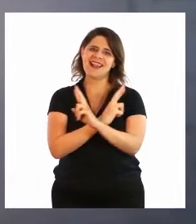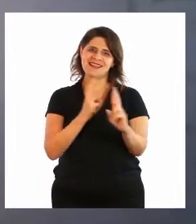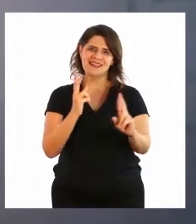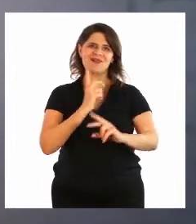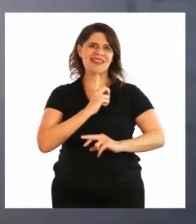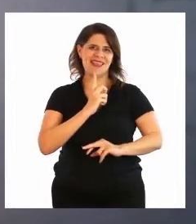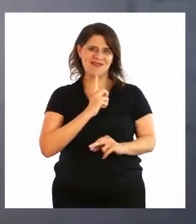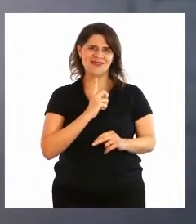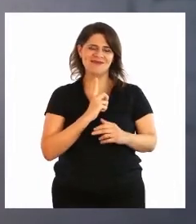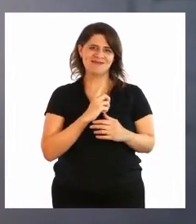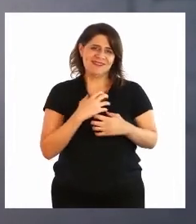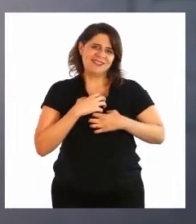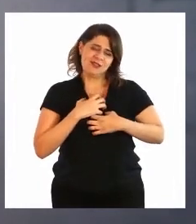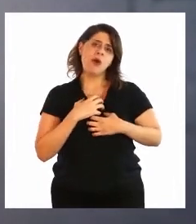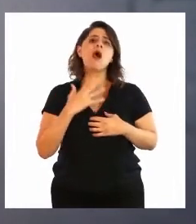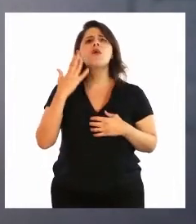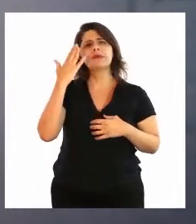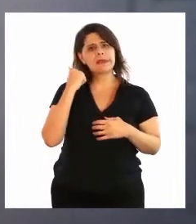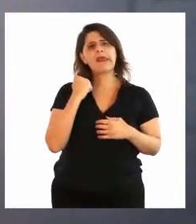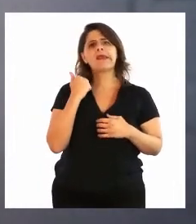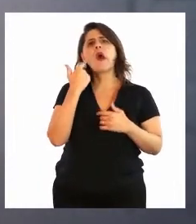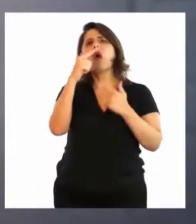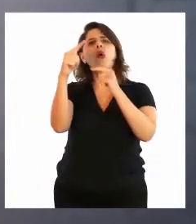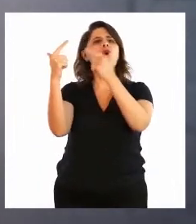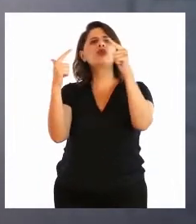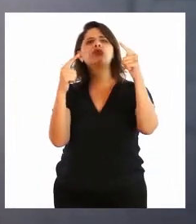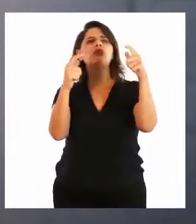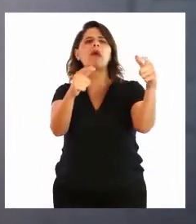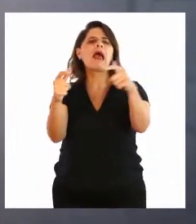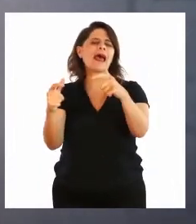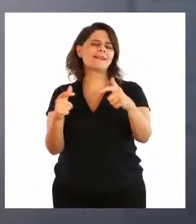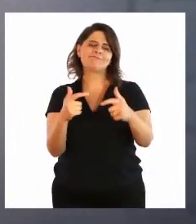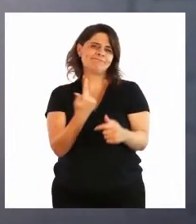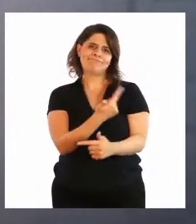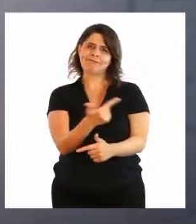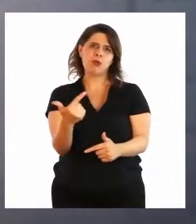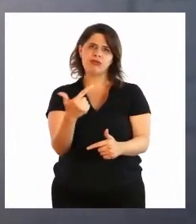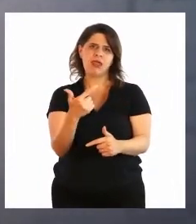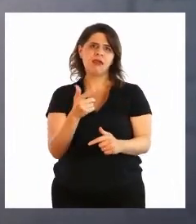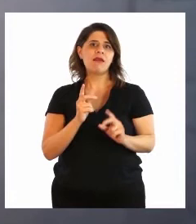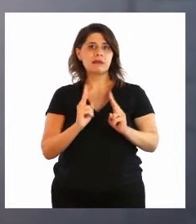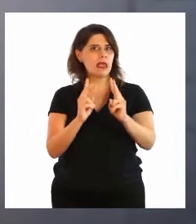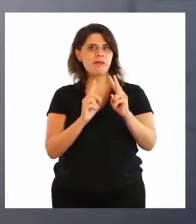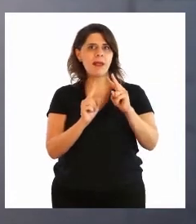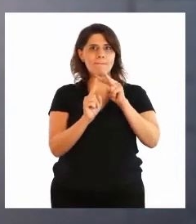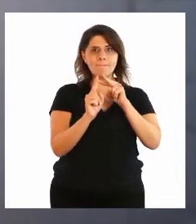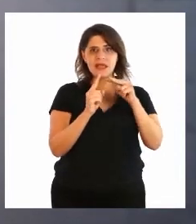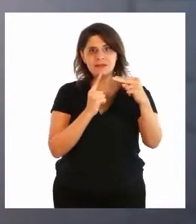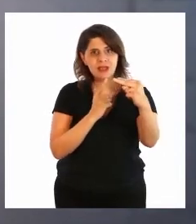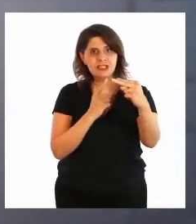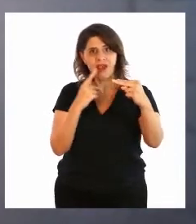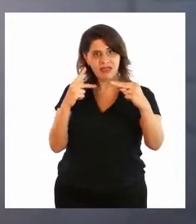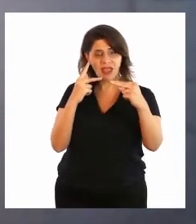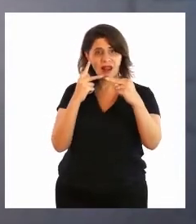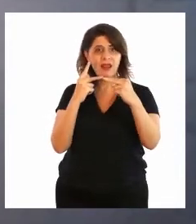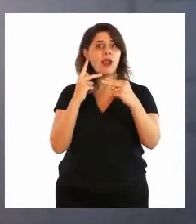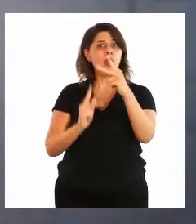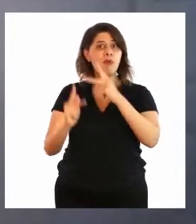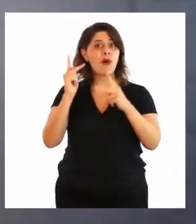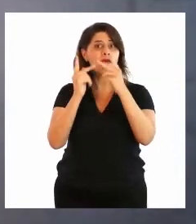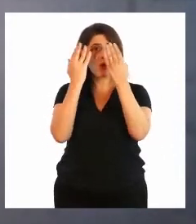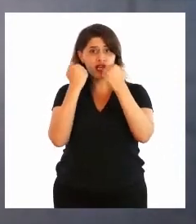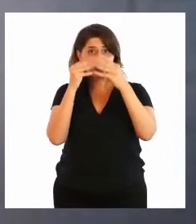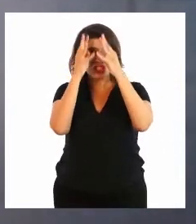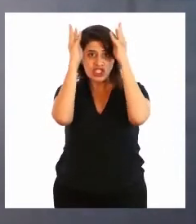maior parte do tempo não é isso que acontece. Os pontos de vista dos povos indígenas sobre o mundo são